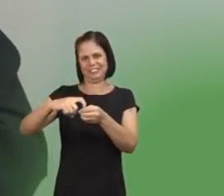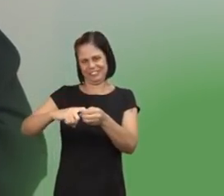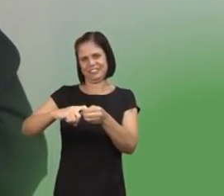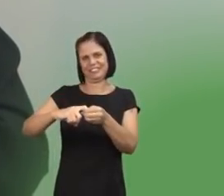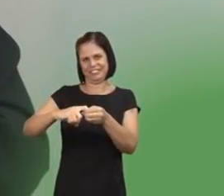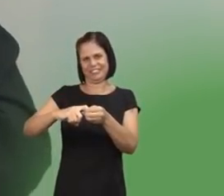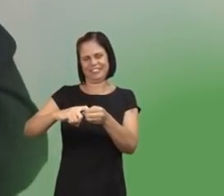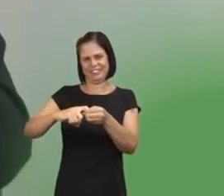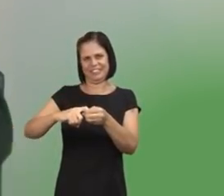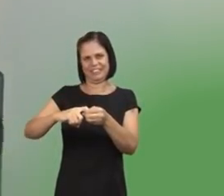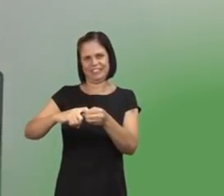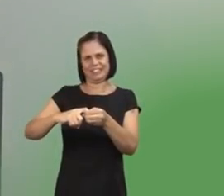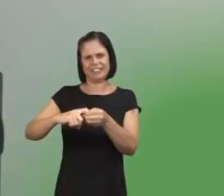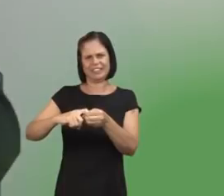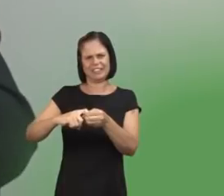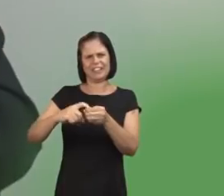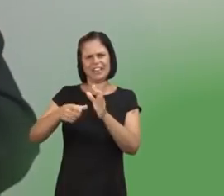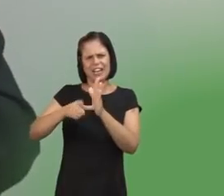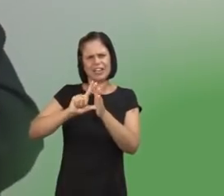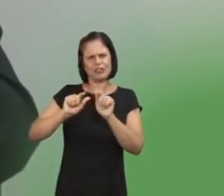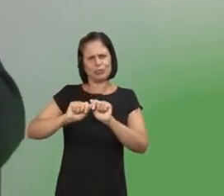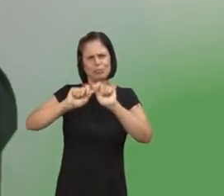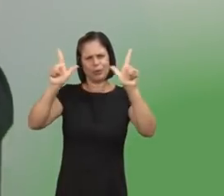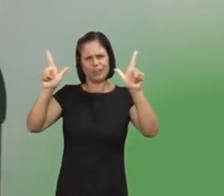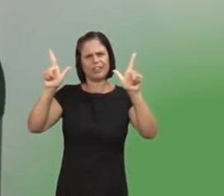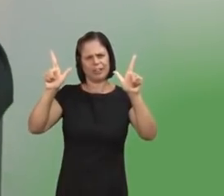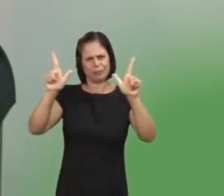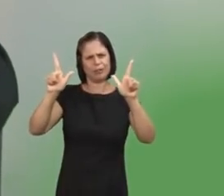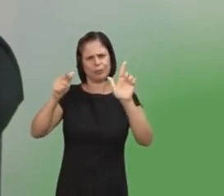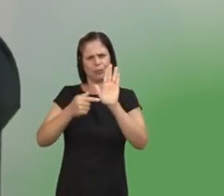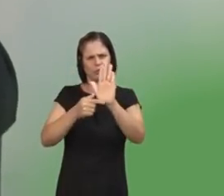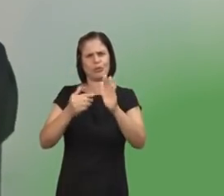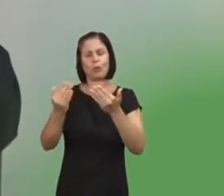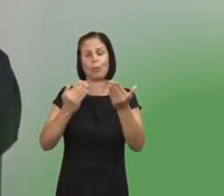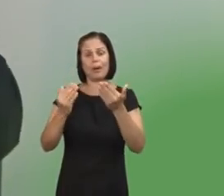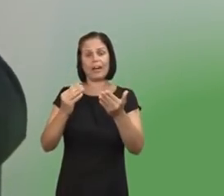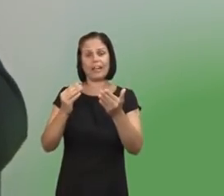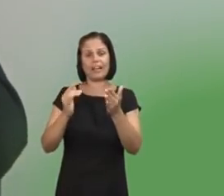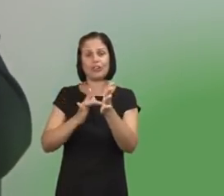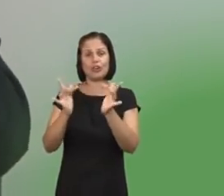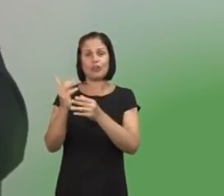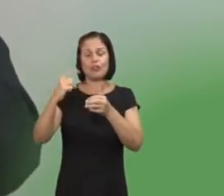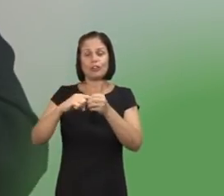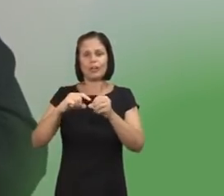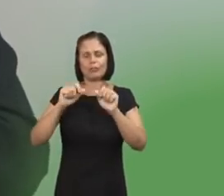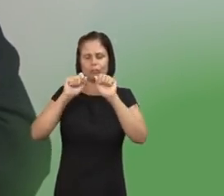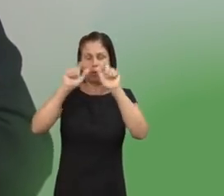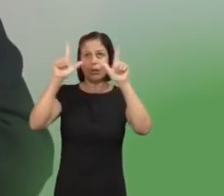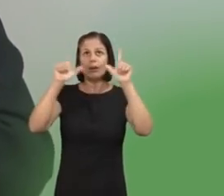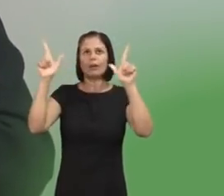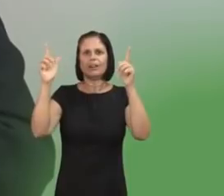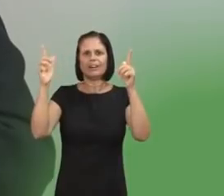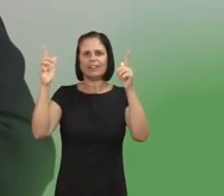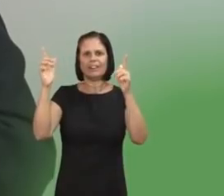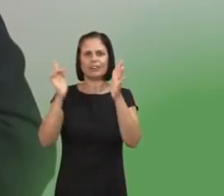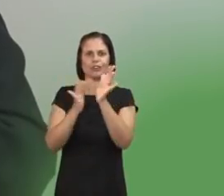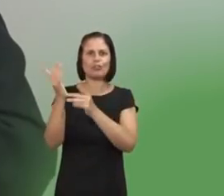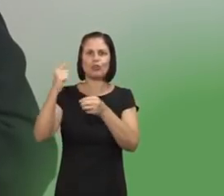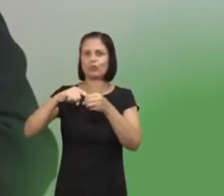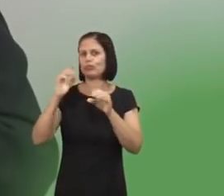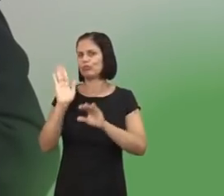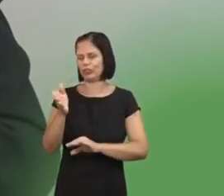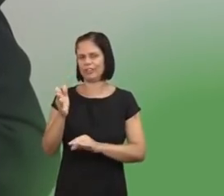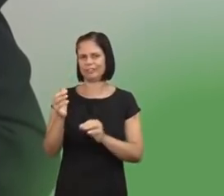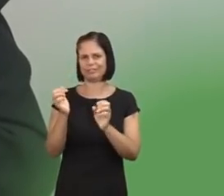Senhor Jesus, e como o Senhor abordou no programa anterior, que será como um abrir e fechar de olhos, no tempo de um abrir e fechar de olhos.